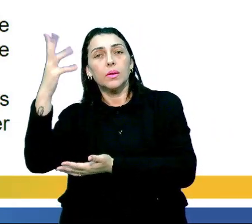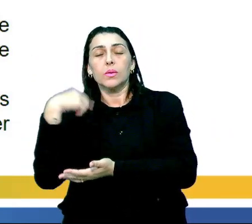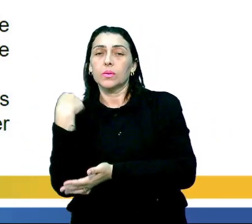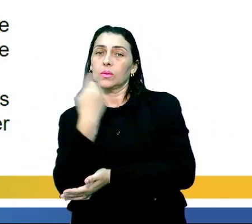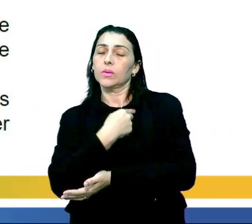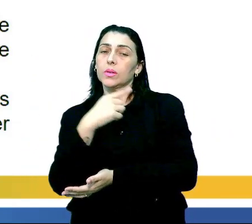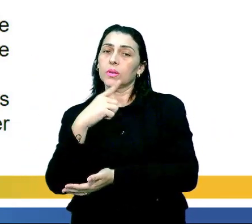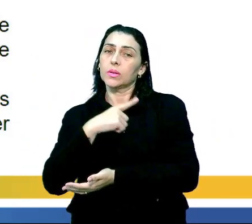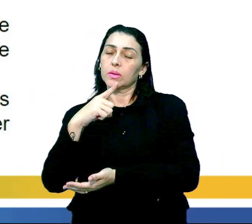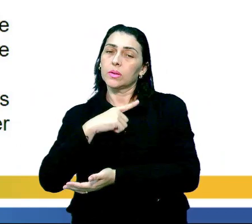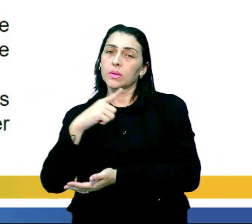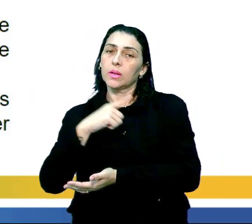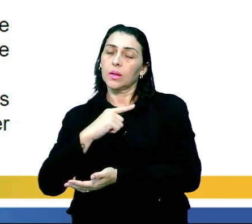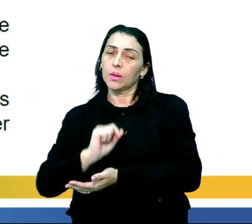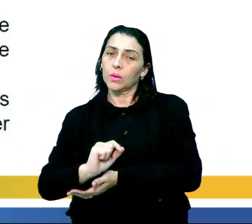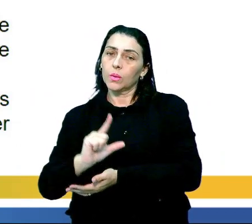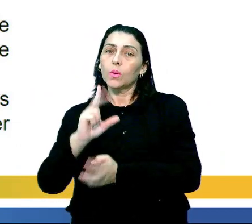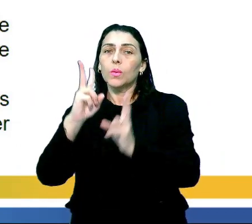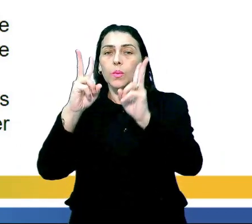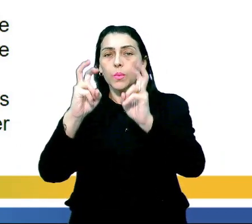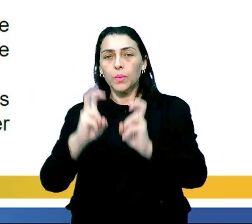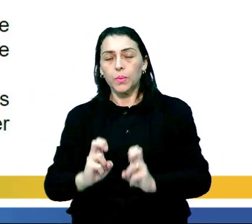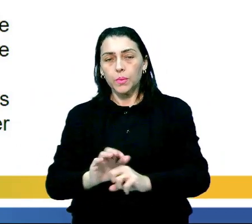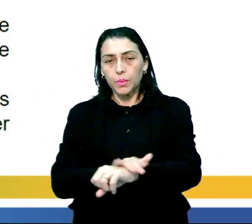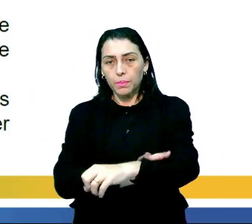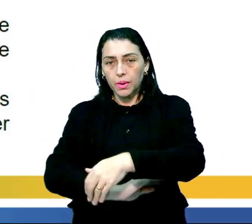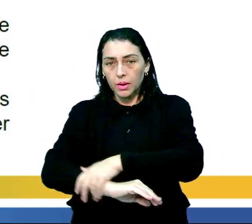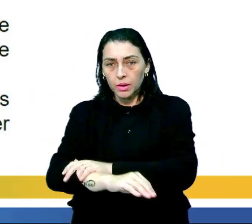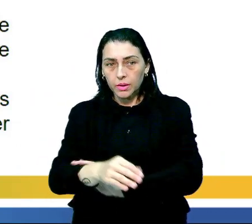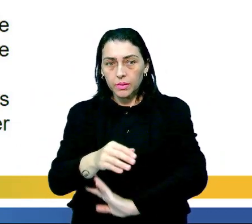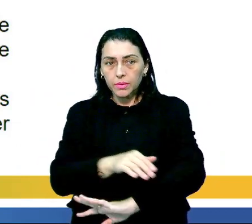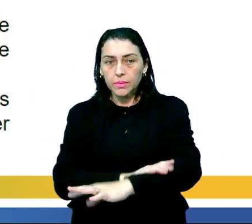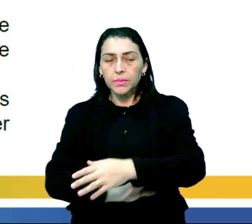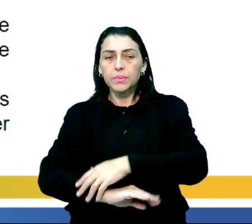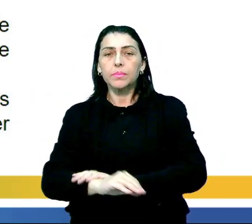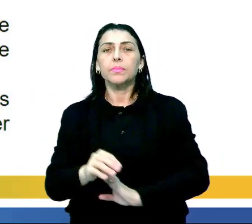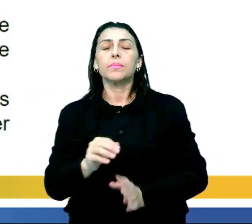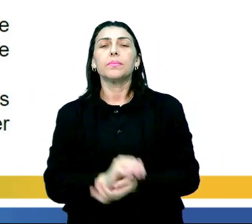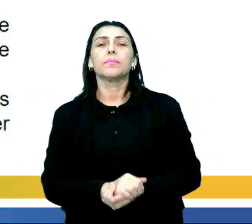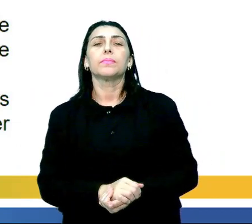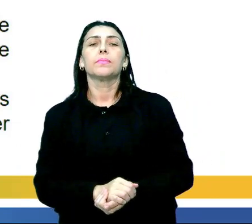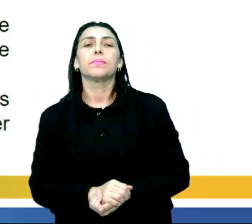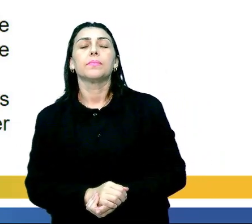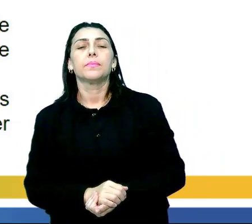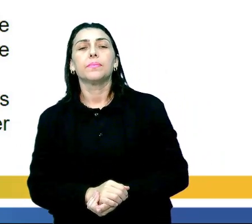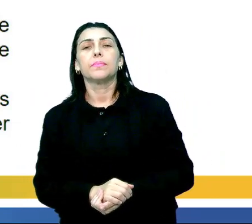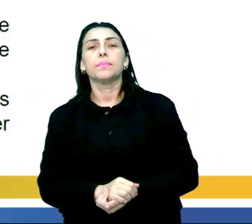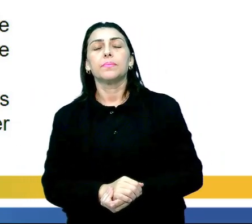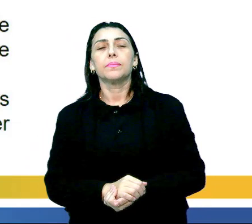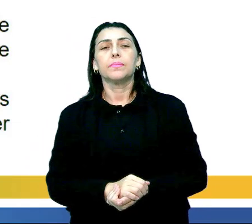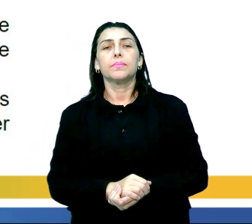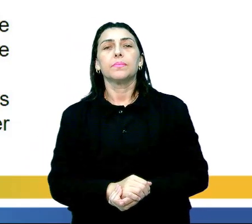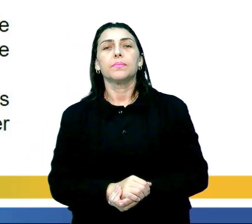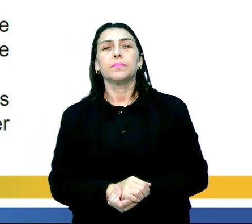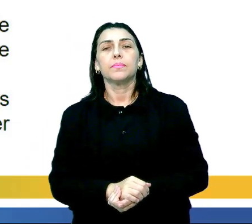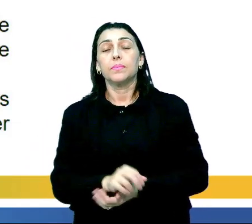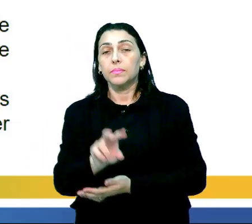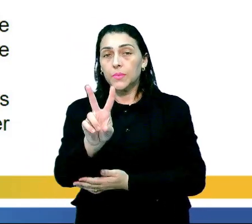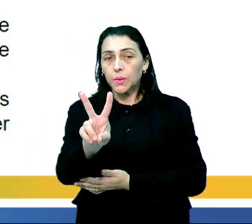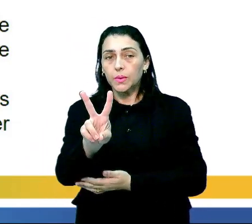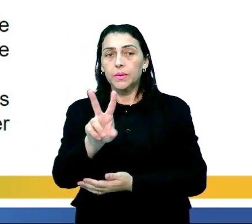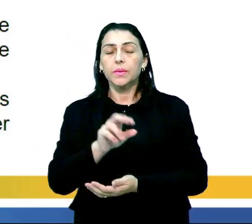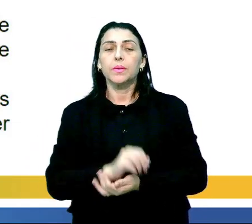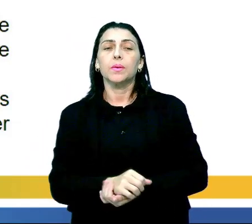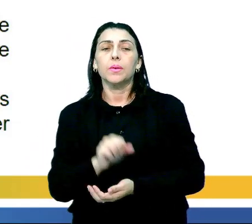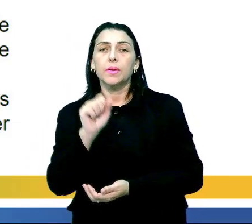gente tem o aumento dos casos aí de câncer de pele. Então, o efeito estufa, a resposta correta é o número